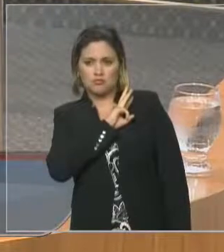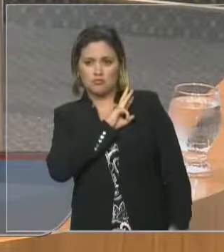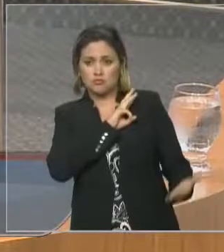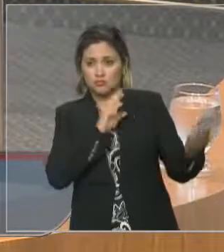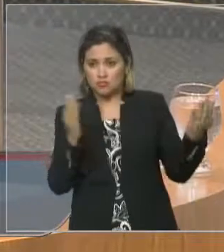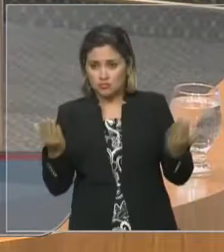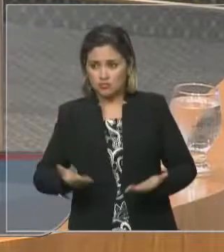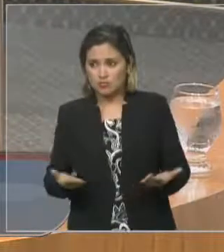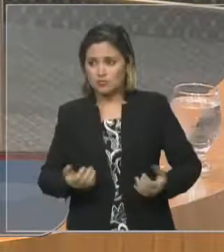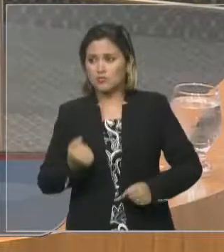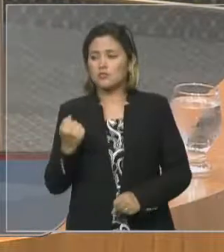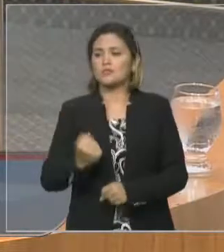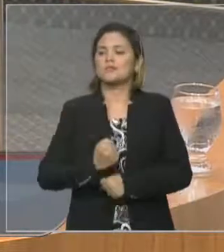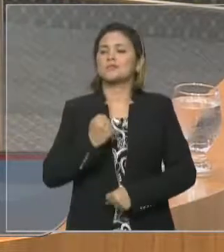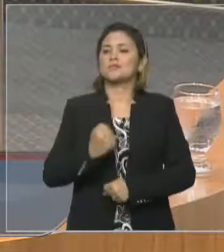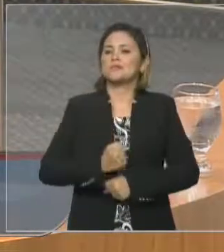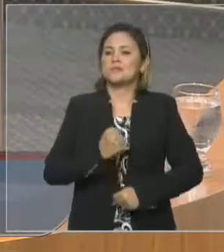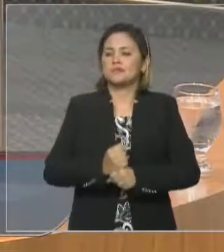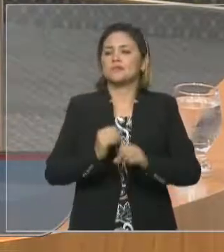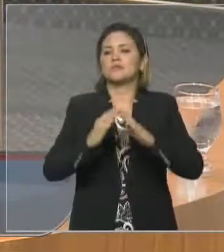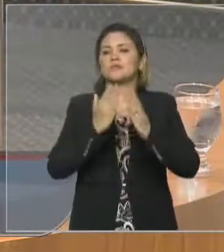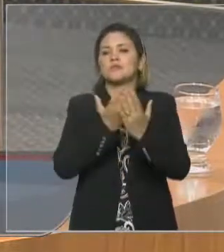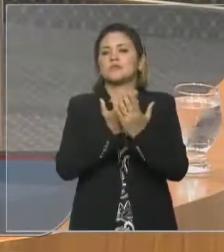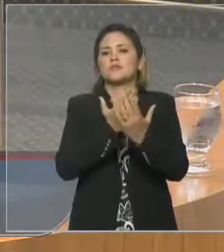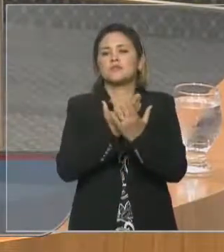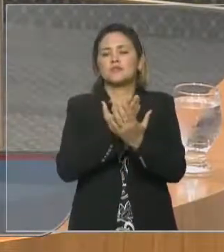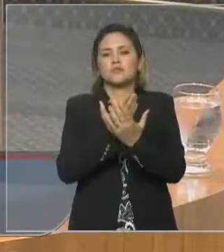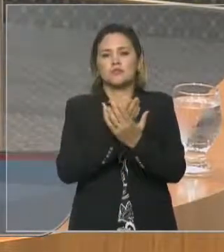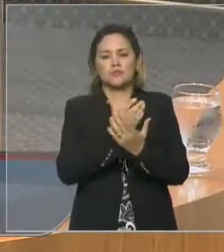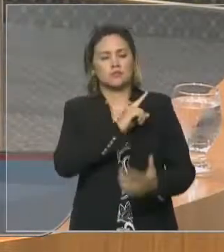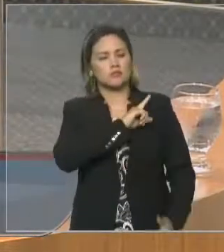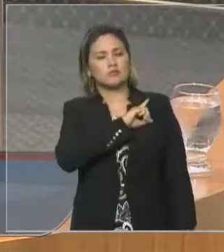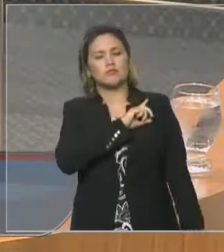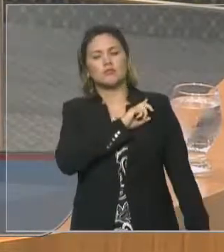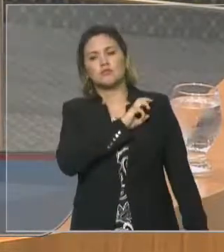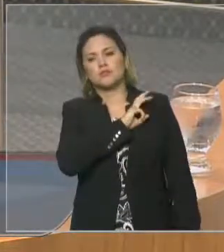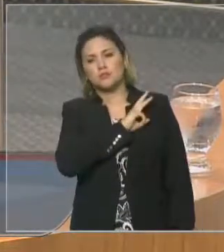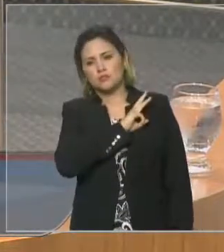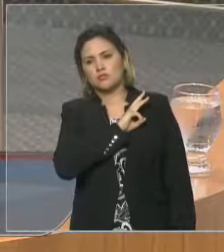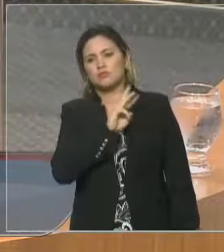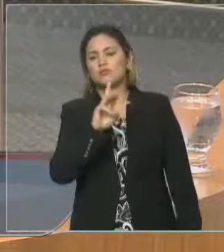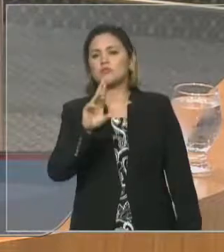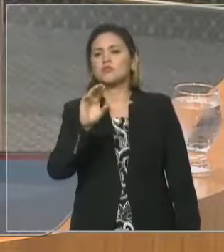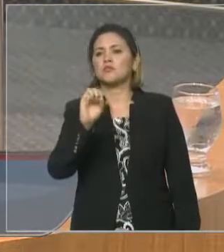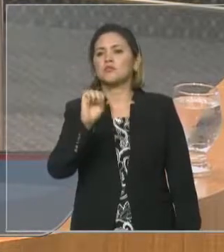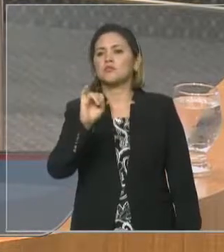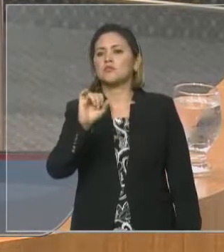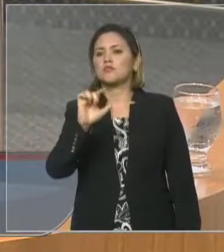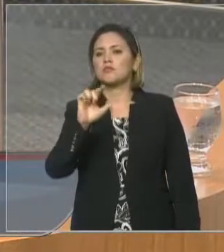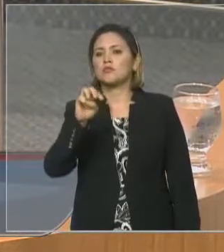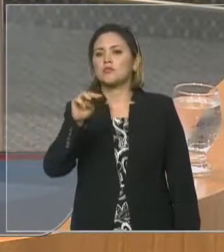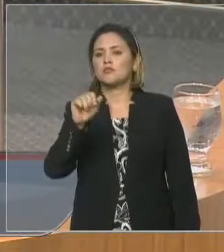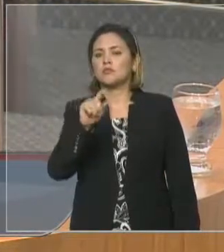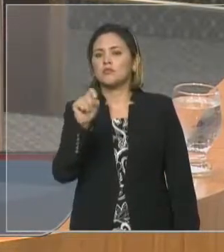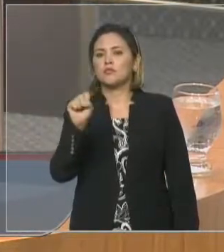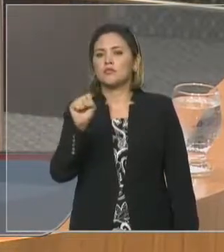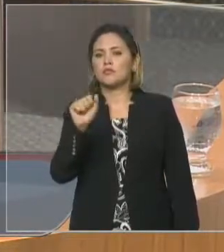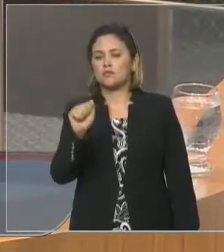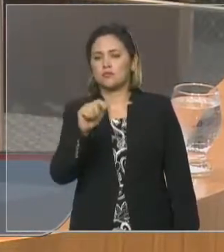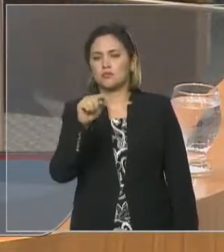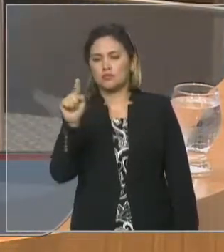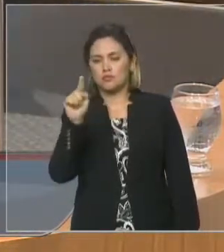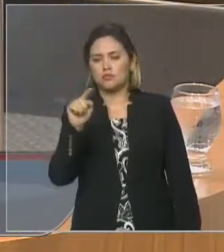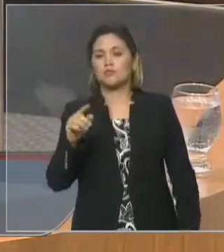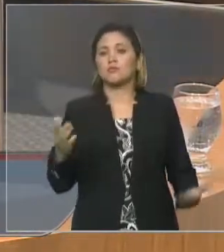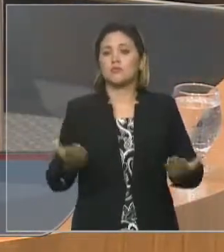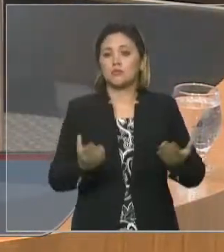entregando, nesta semana também, a escola em Feira Nova, o Centro de Ensino Rosil Massá. Também vai ser entregue, hoje à